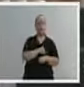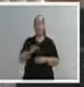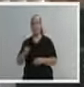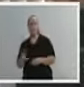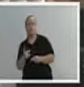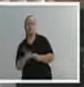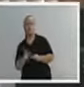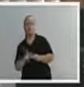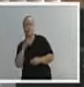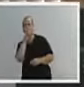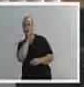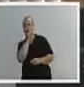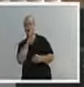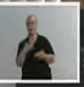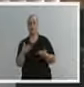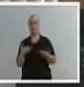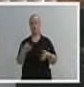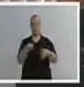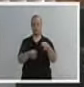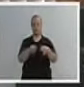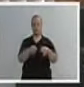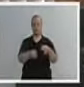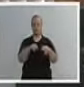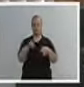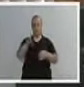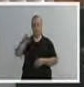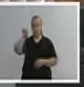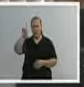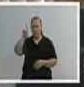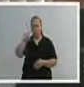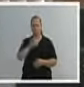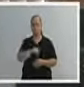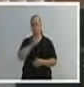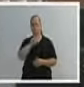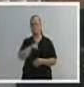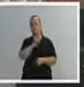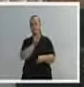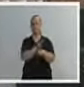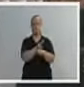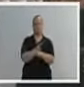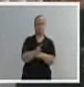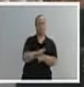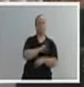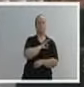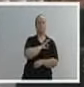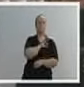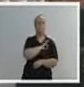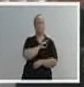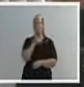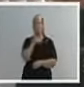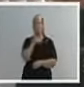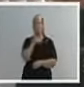Questão: juiz não é Deus, promotor não é Deus, policial não é Deus, delegado não é Deus, ninguém está acima da